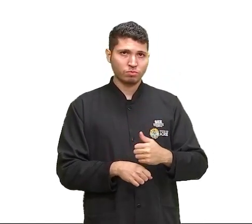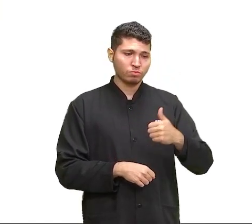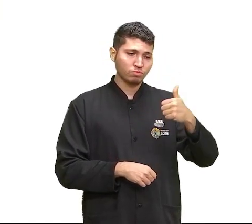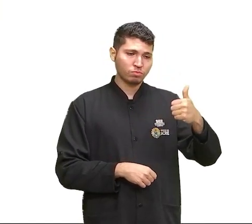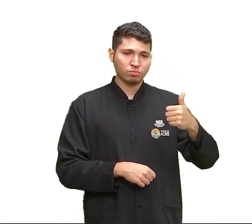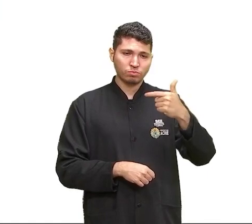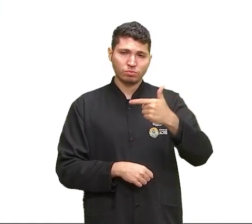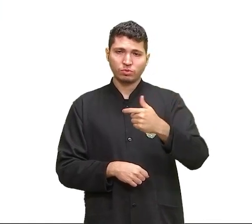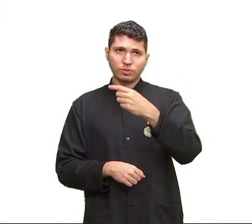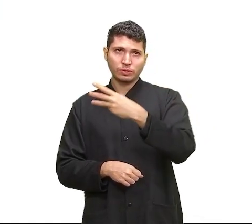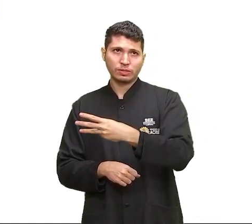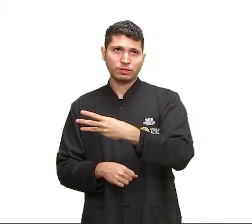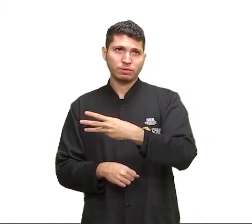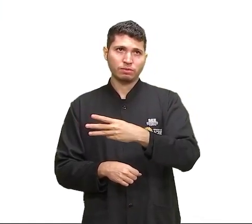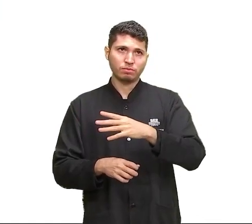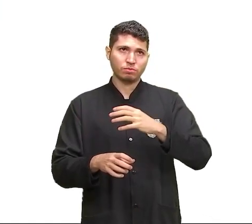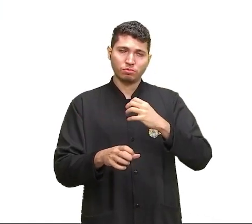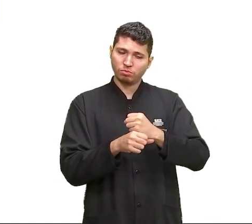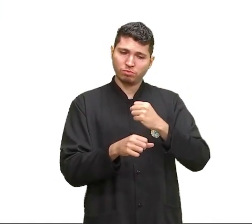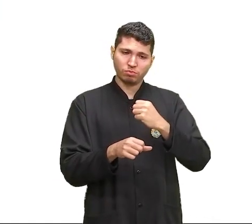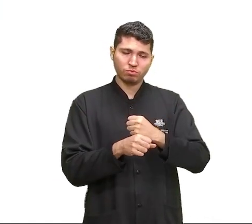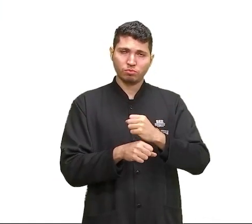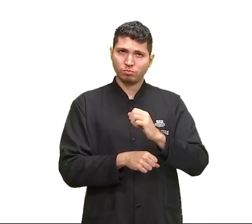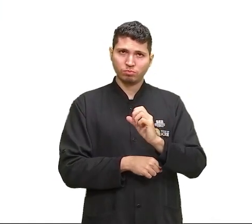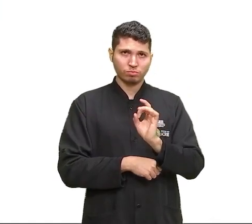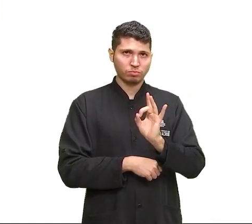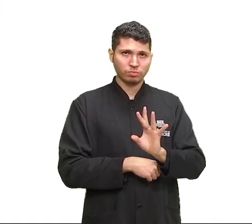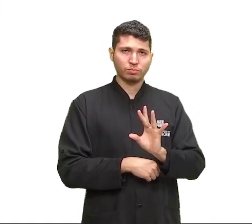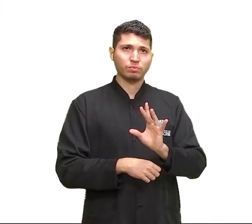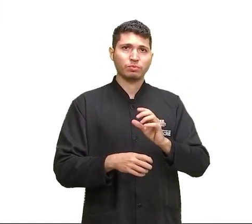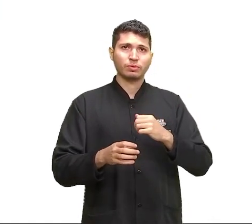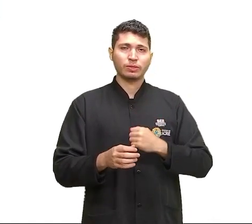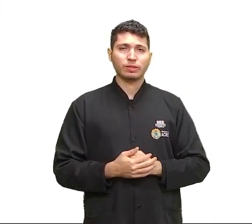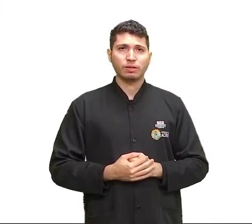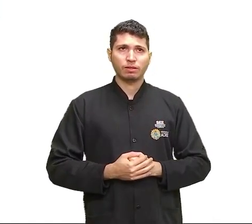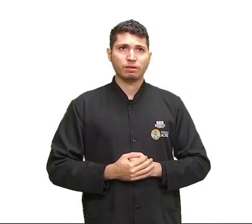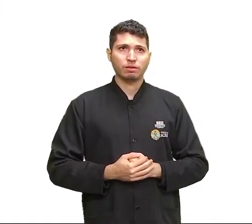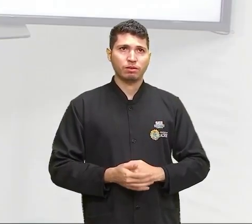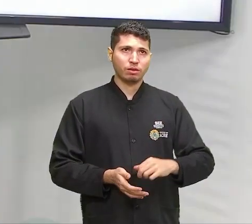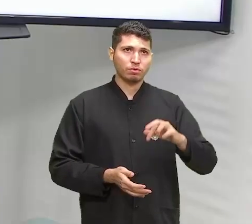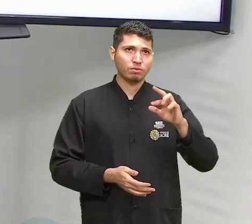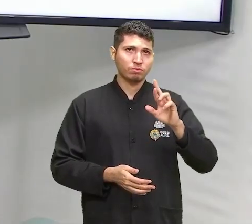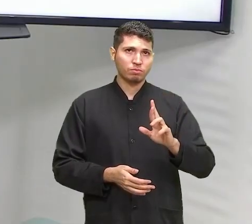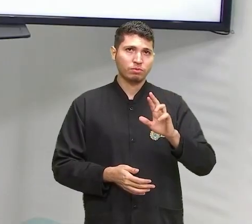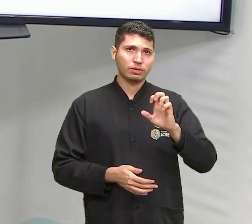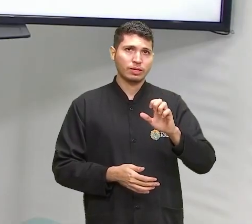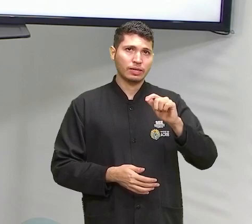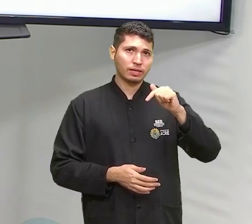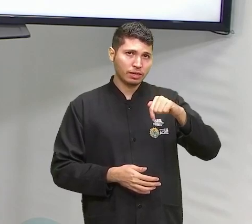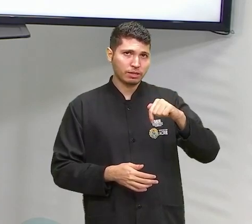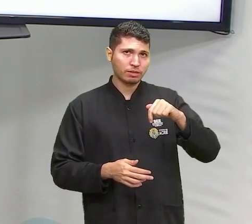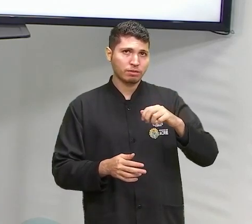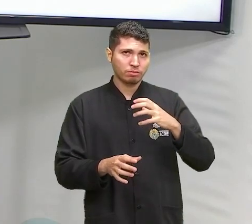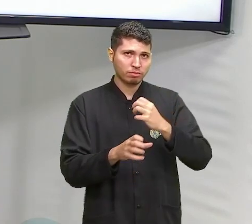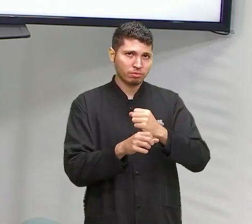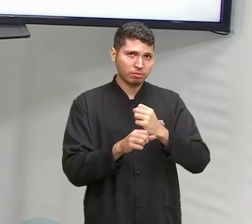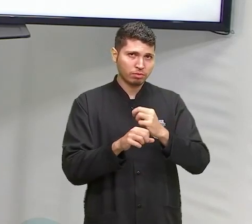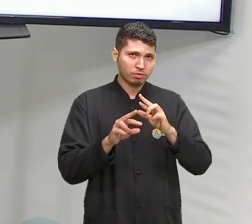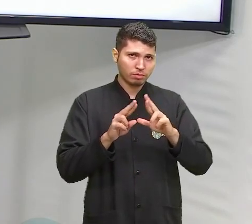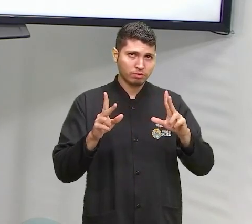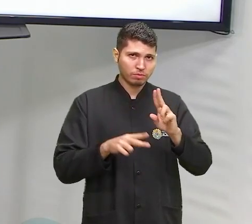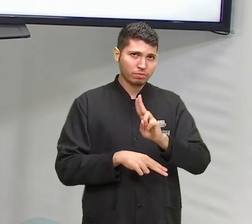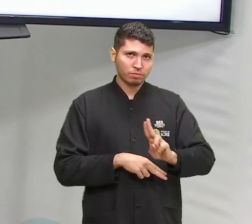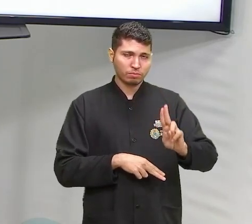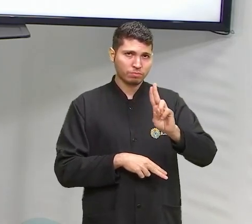3. Agora aqui, para a gente calcular a resistência equivalente, o REC, vai ser um pouco diferente. Aqui a gente vai